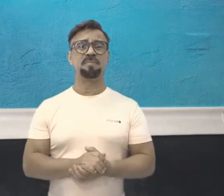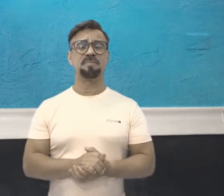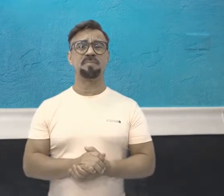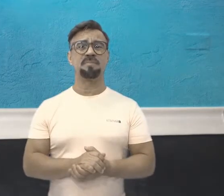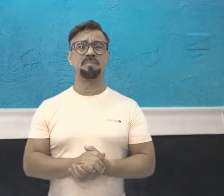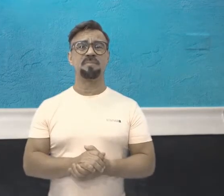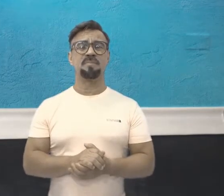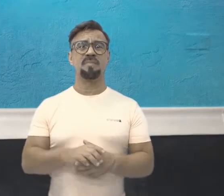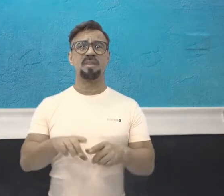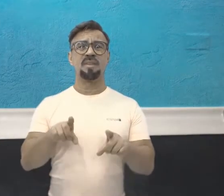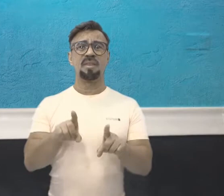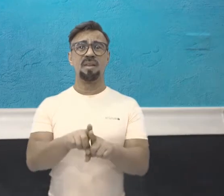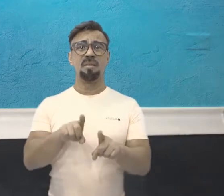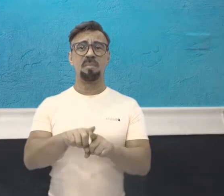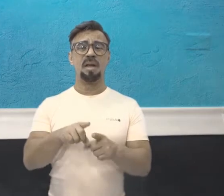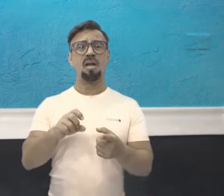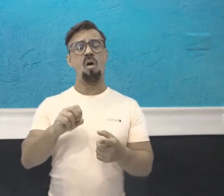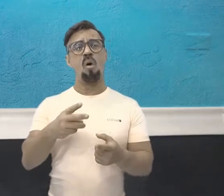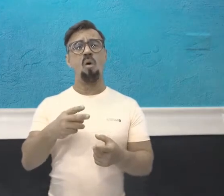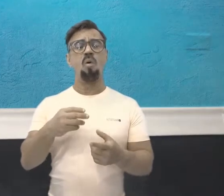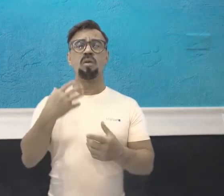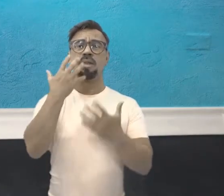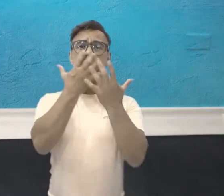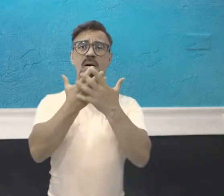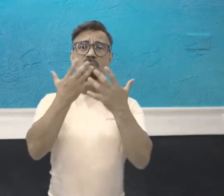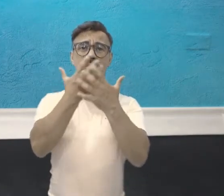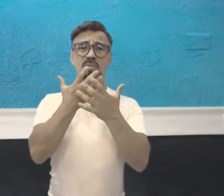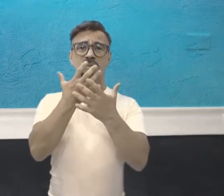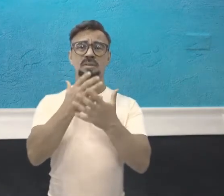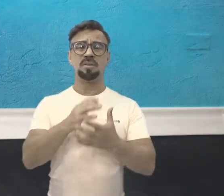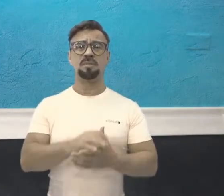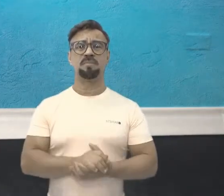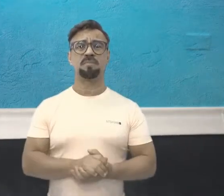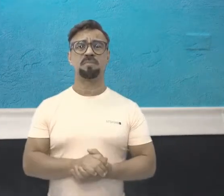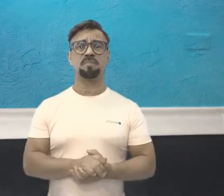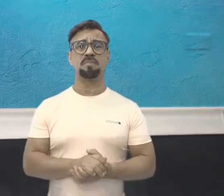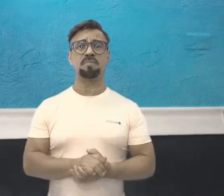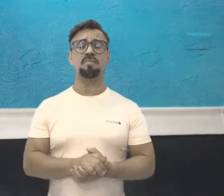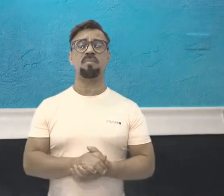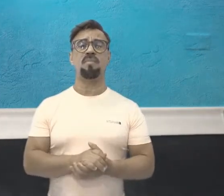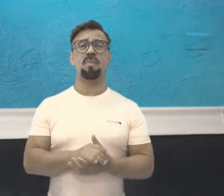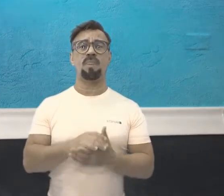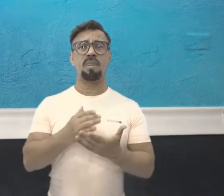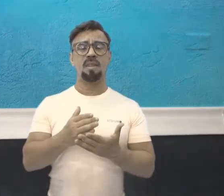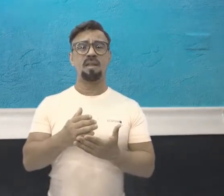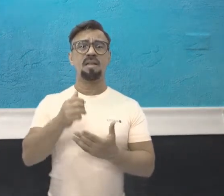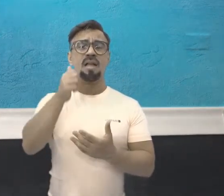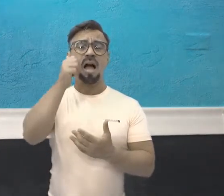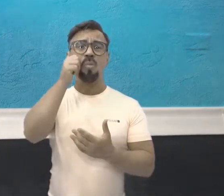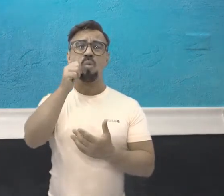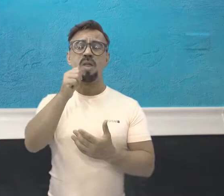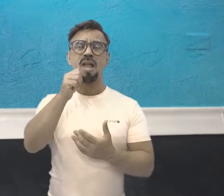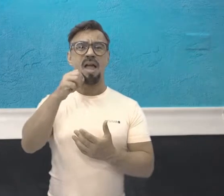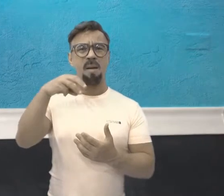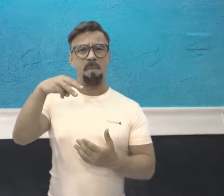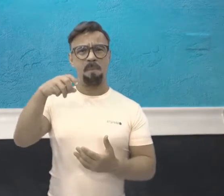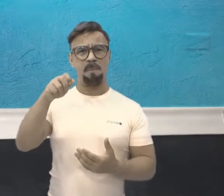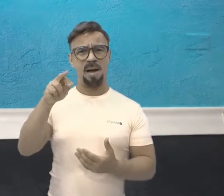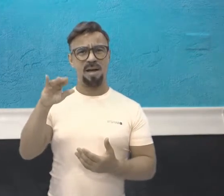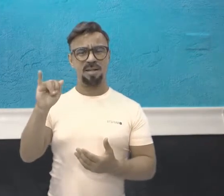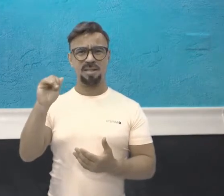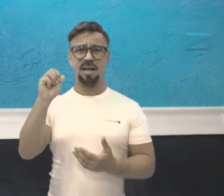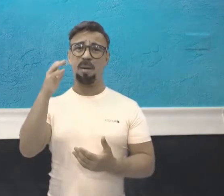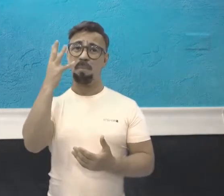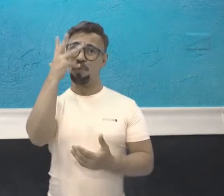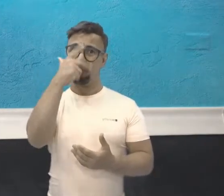a batida do seu verso ou da sua música Oi e aí com a entrada de Maria Bonita dez anos após